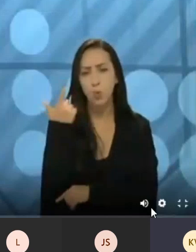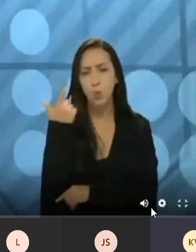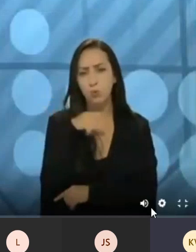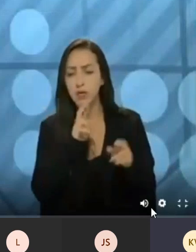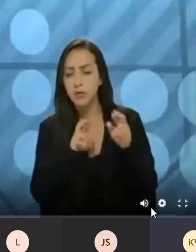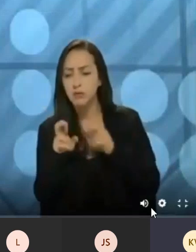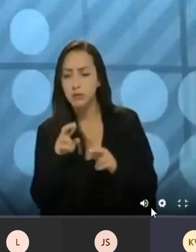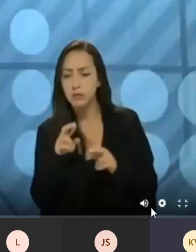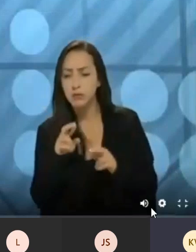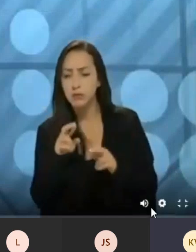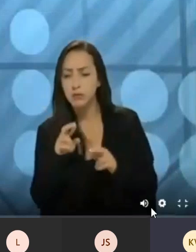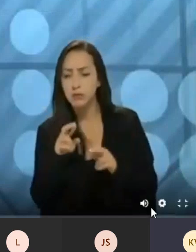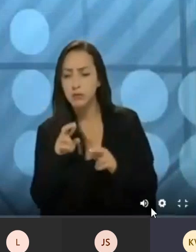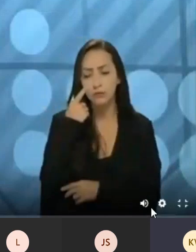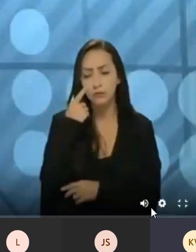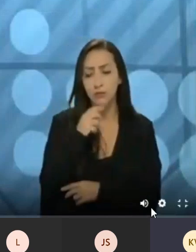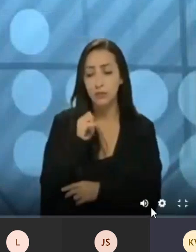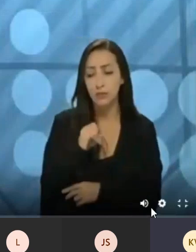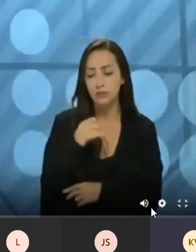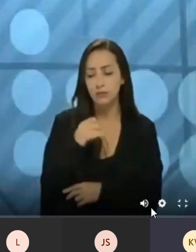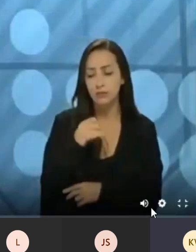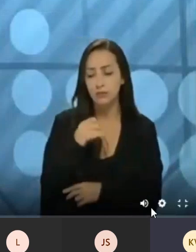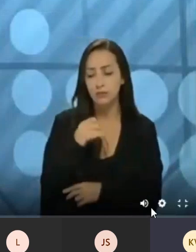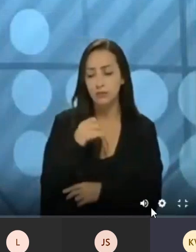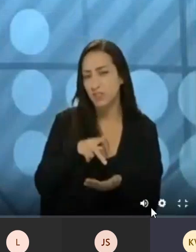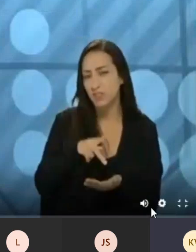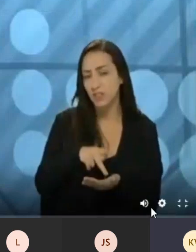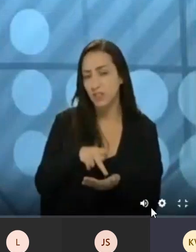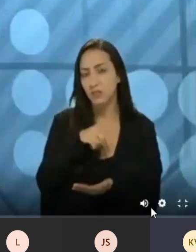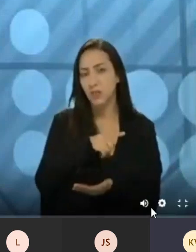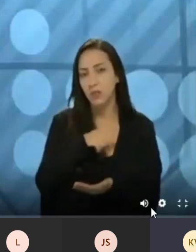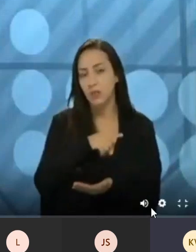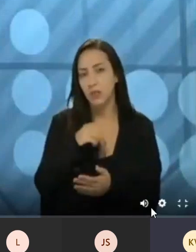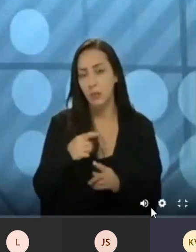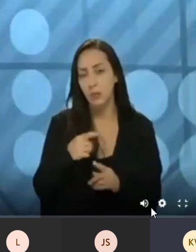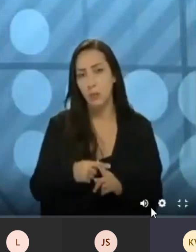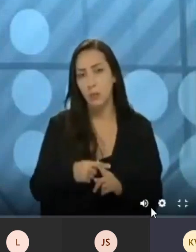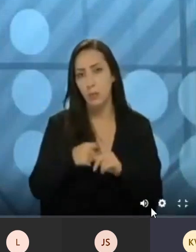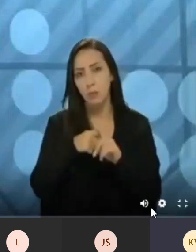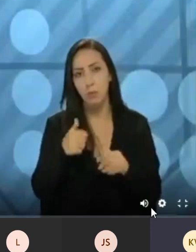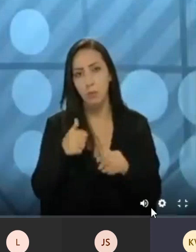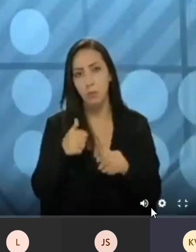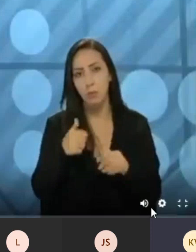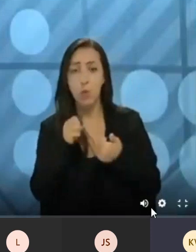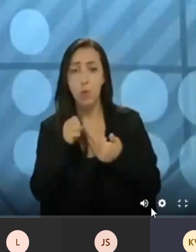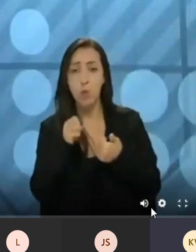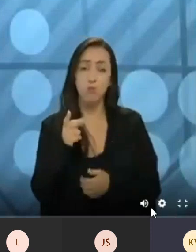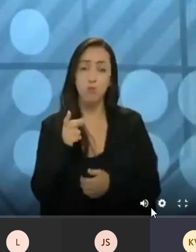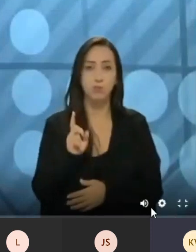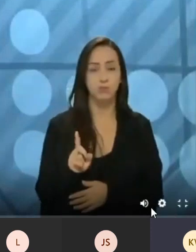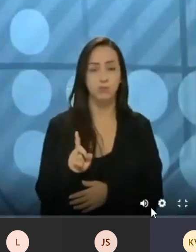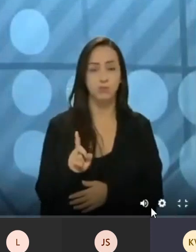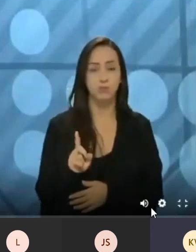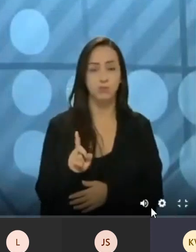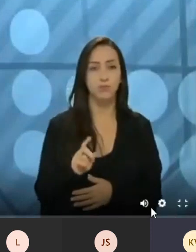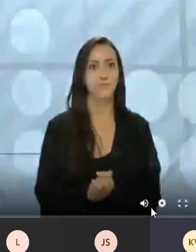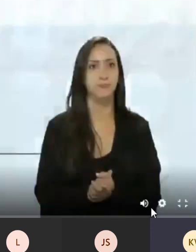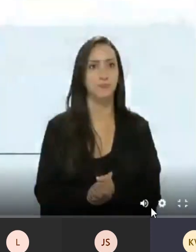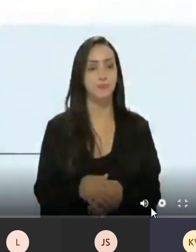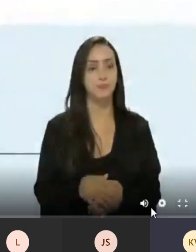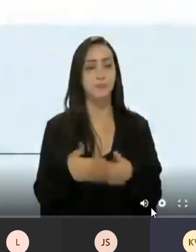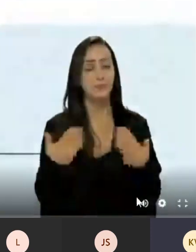observar os compostos do rótulo e analisar se realmente isso faz algum benefício ou não para essa parte da nutrição no